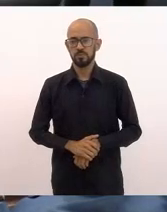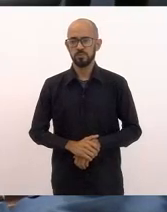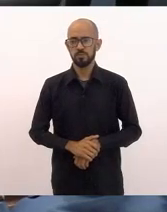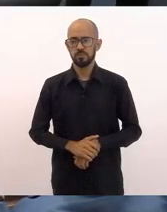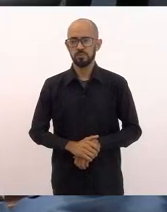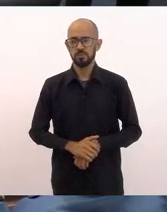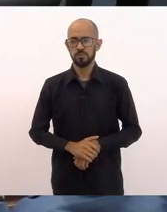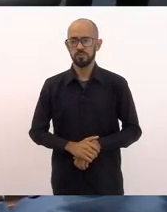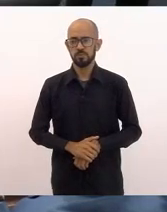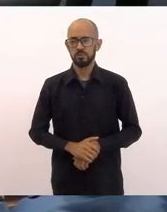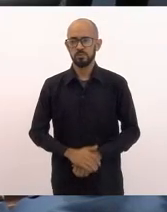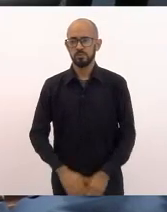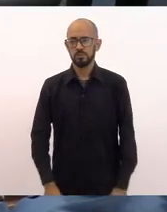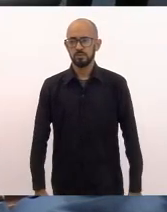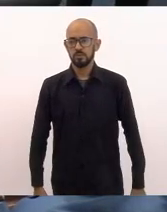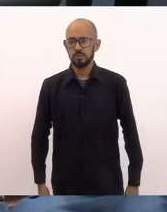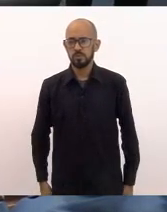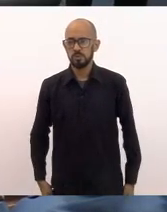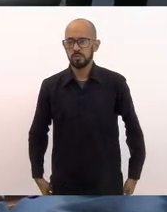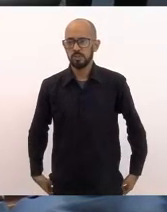não?